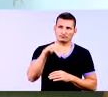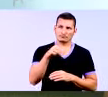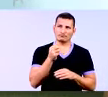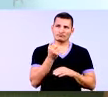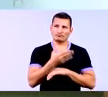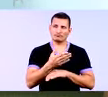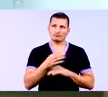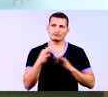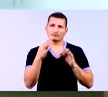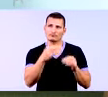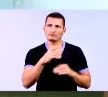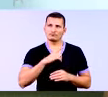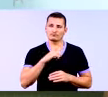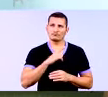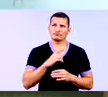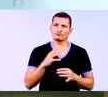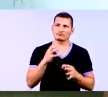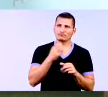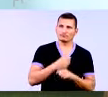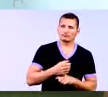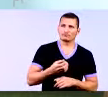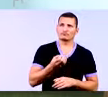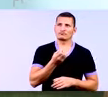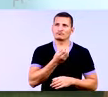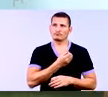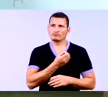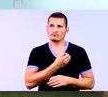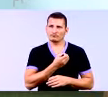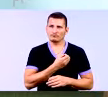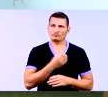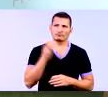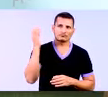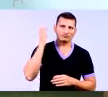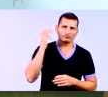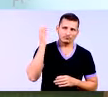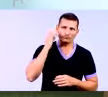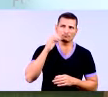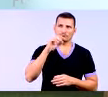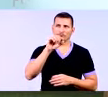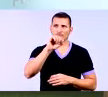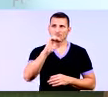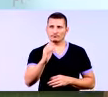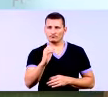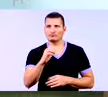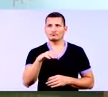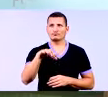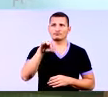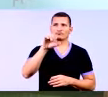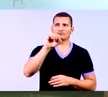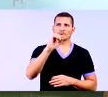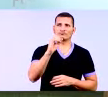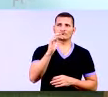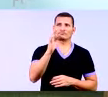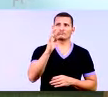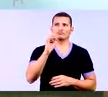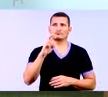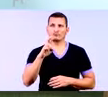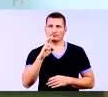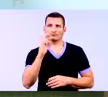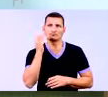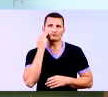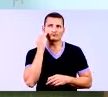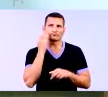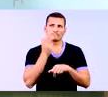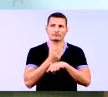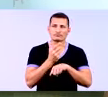em processamento, todos os números que eu estou processando, a música que eu quero tocar, o sistema operacional, o software que eu estou usando para ver o filme, para mexer